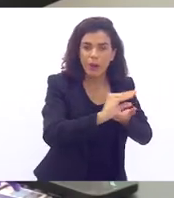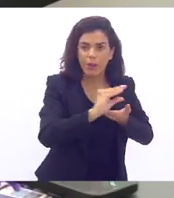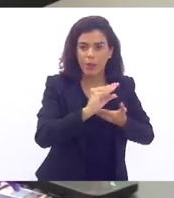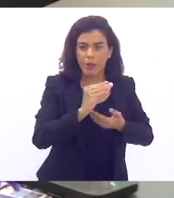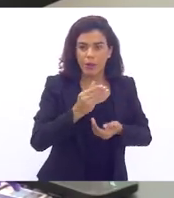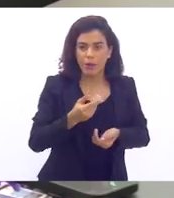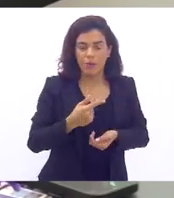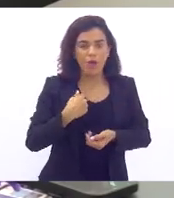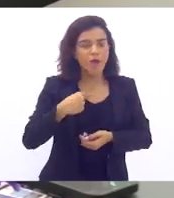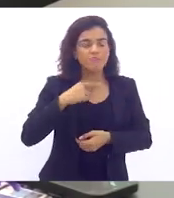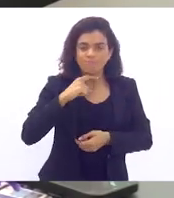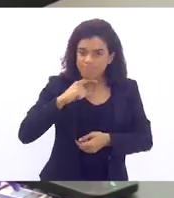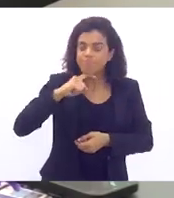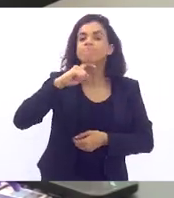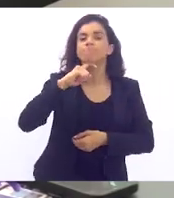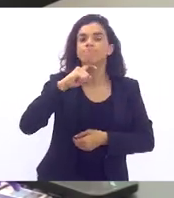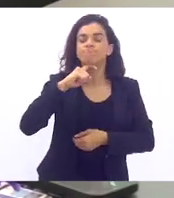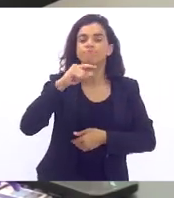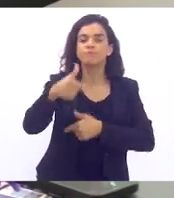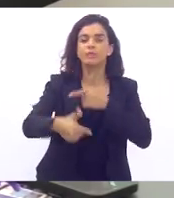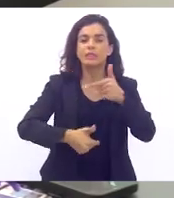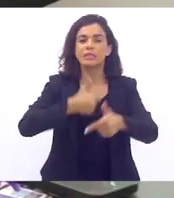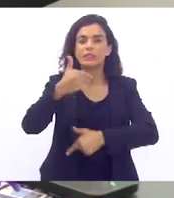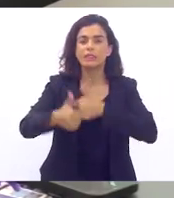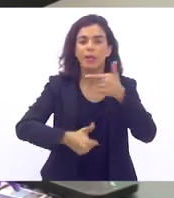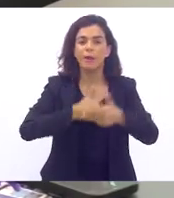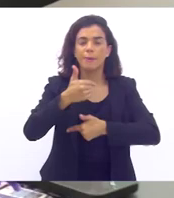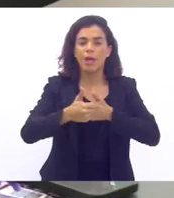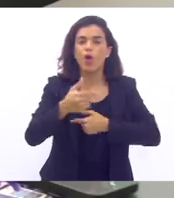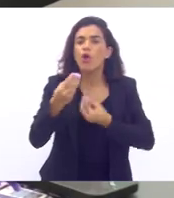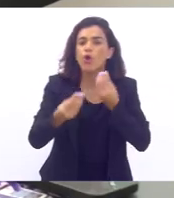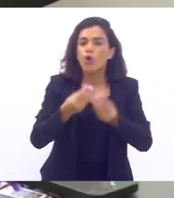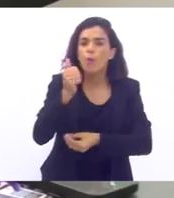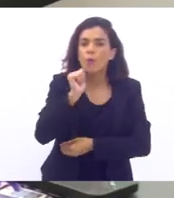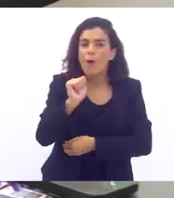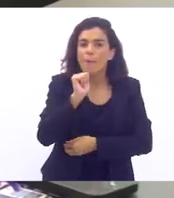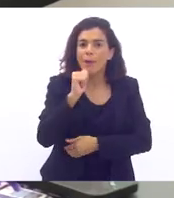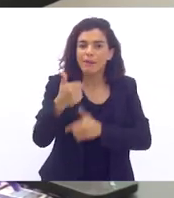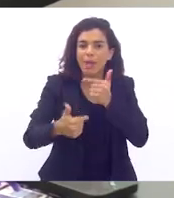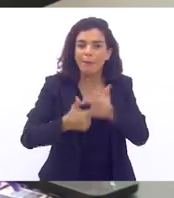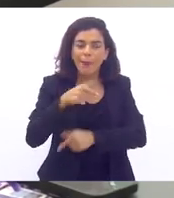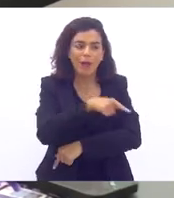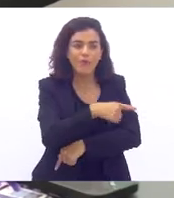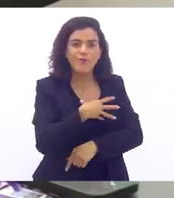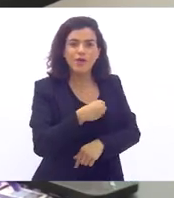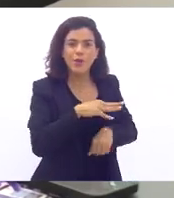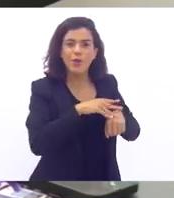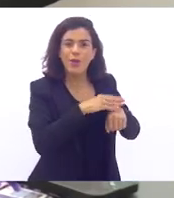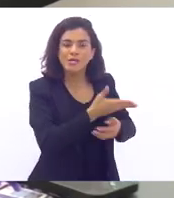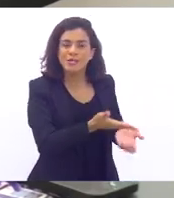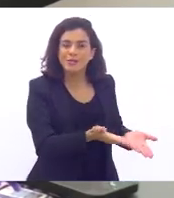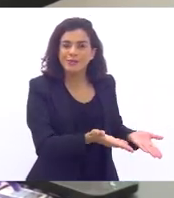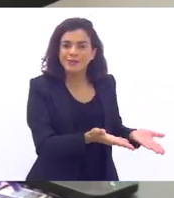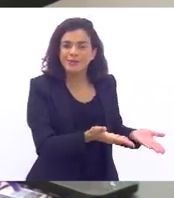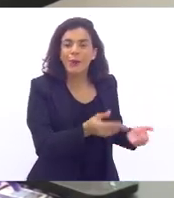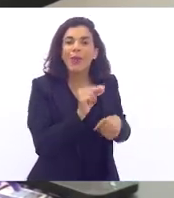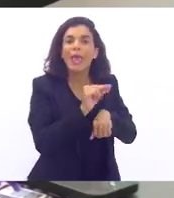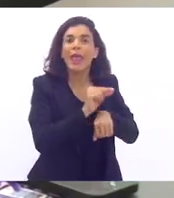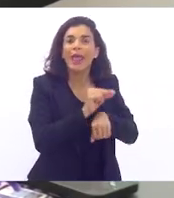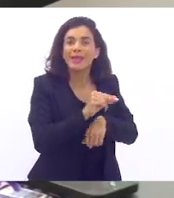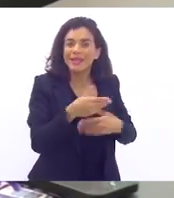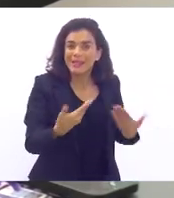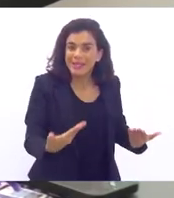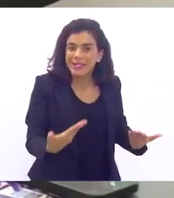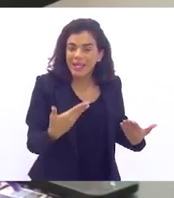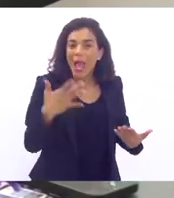para seguir em frente é trabalhar como é que uma mãe deixa um filho em casa com quem é